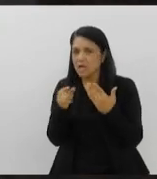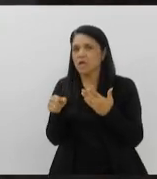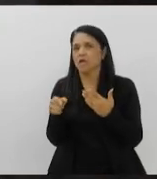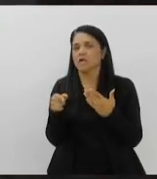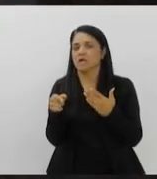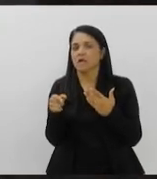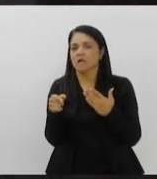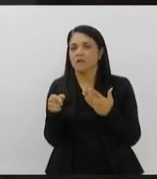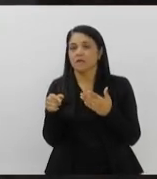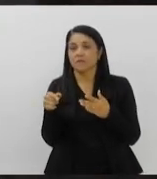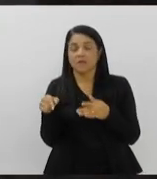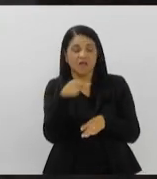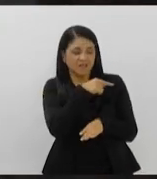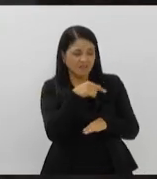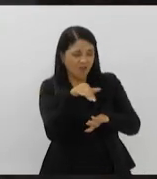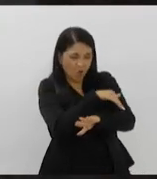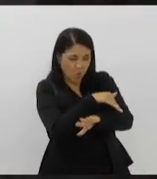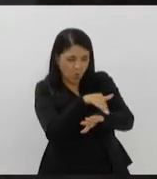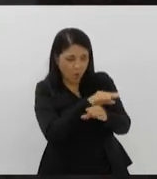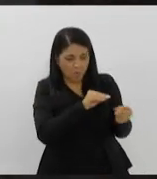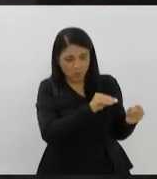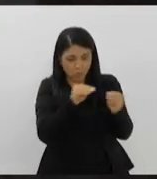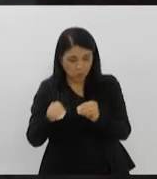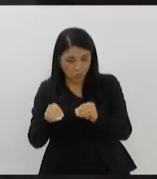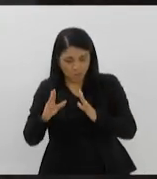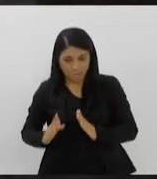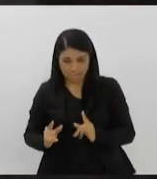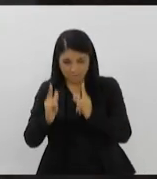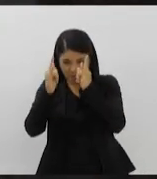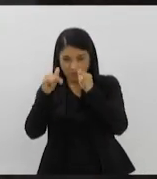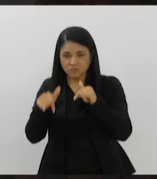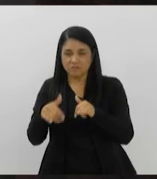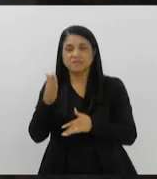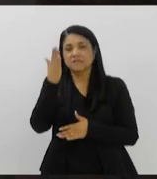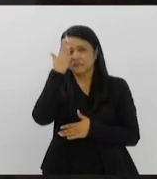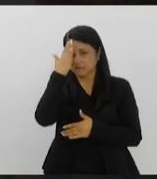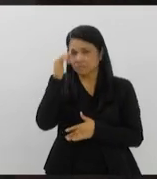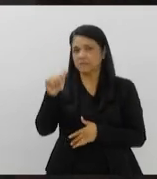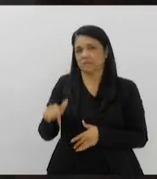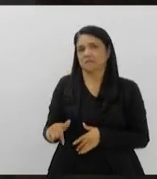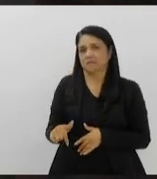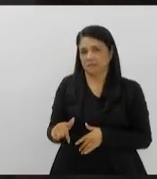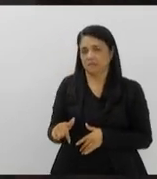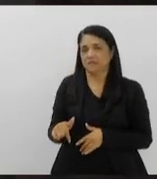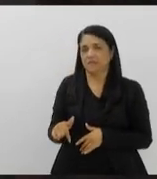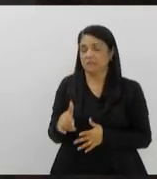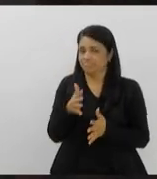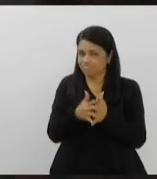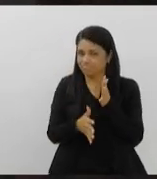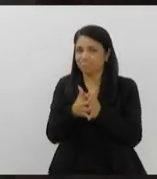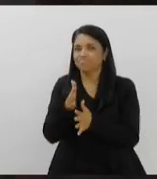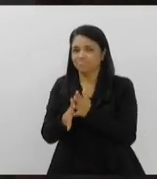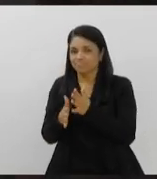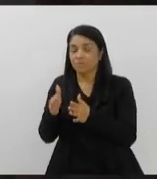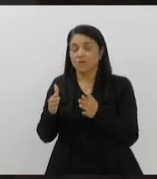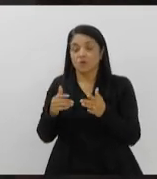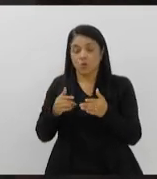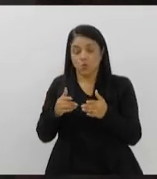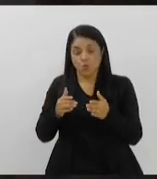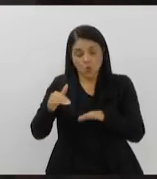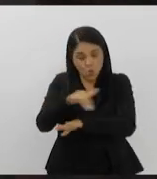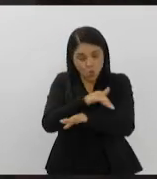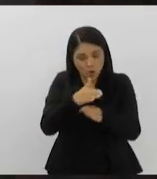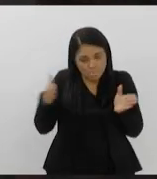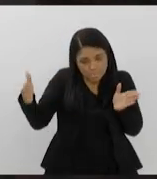Inclusive, essa rua aqui, desde que a gente mudou para o prédio aqui, a gente sabia que aqui era um gargalo complicado, uma rua curta,